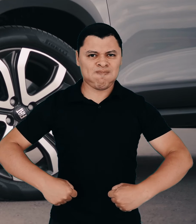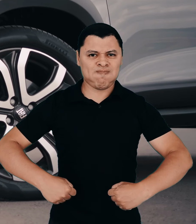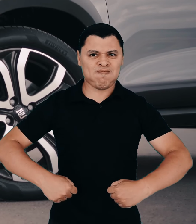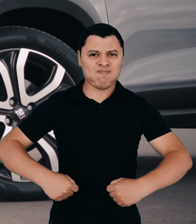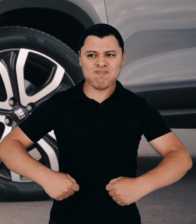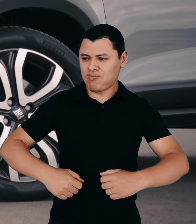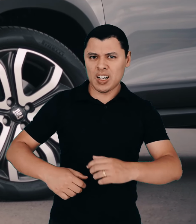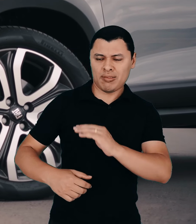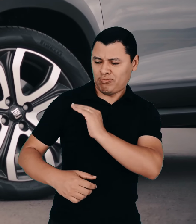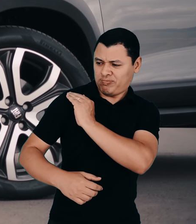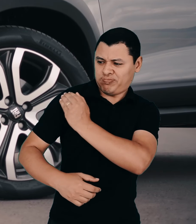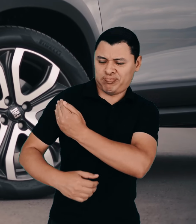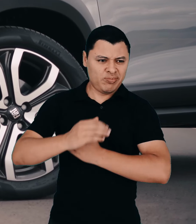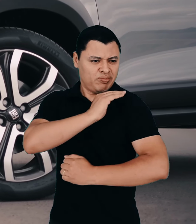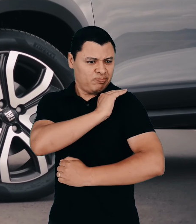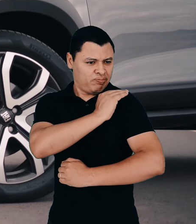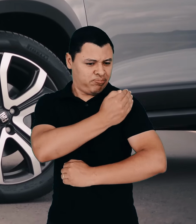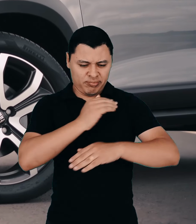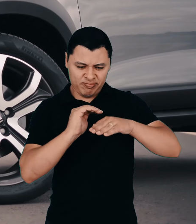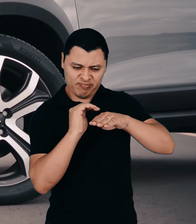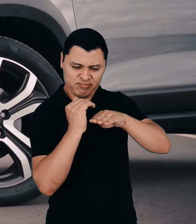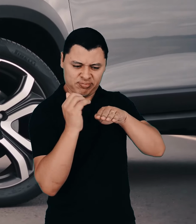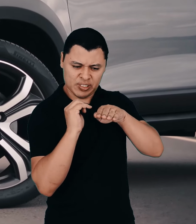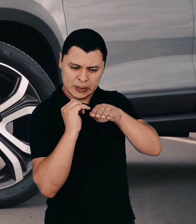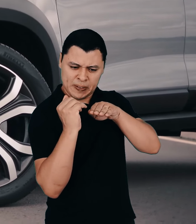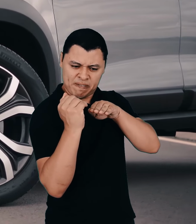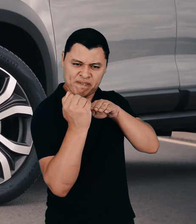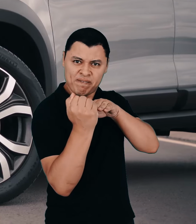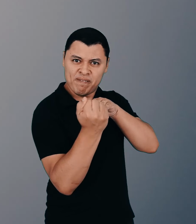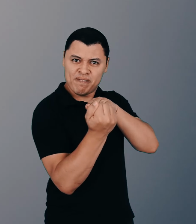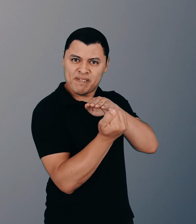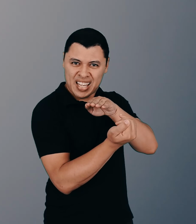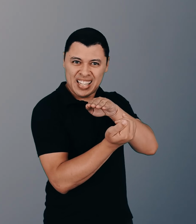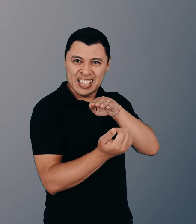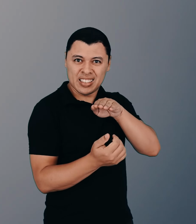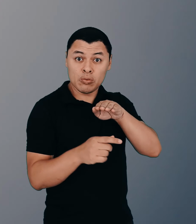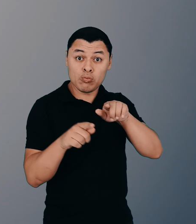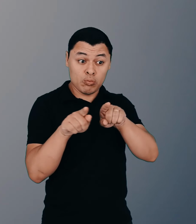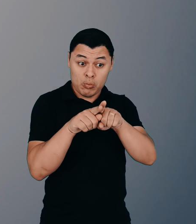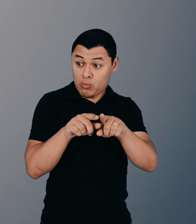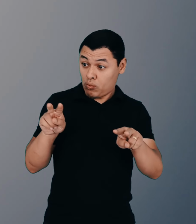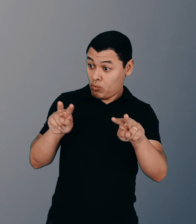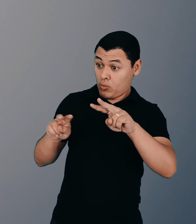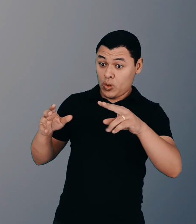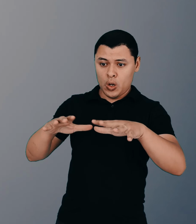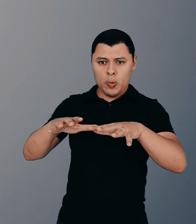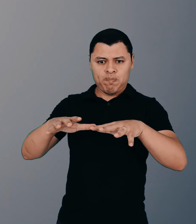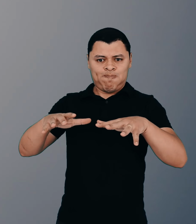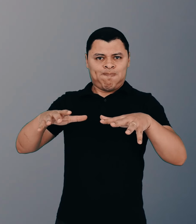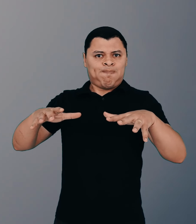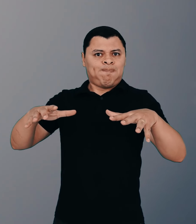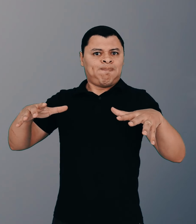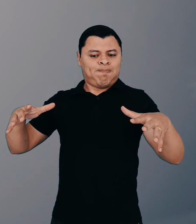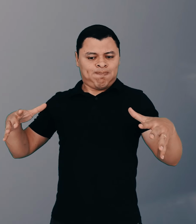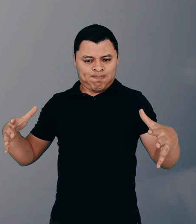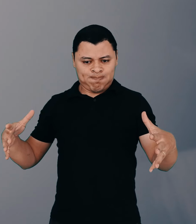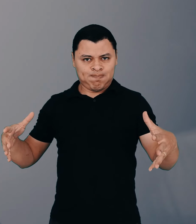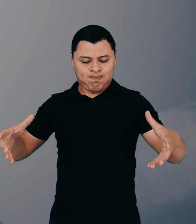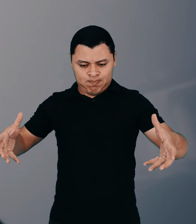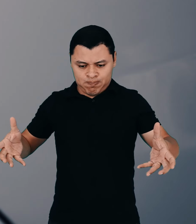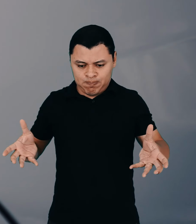ajudado por esses vincos que eles fizeram, que nasce aqui na dianteira, nessa régua que atravessa de fora a fora, inclusive ajuda na percepção de largura, mas ele vai até